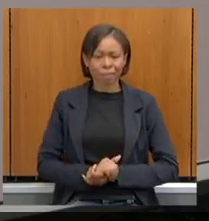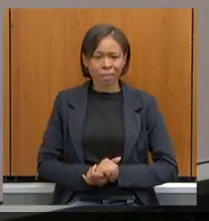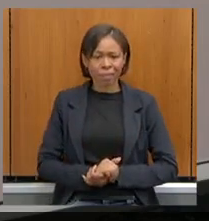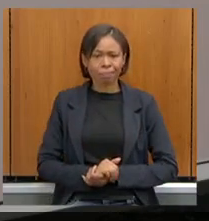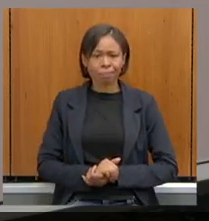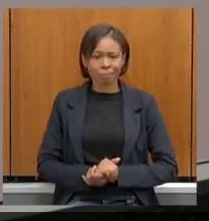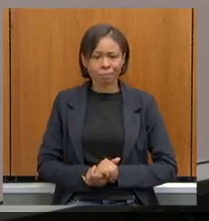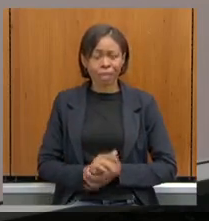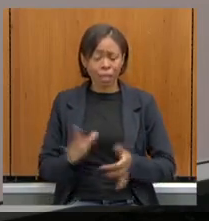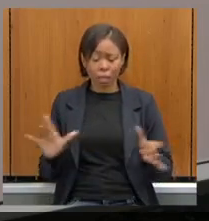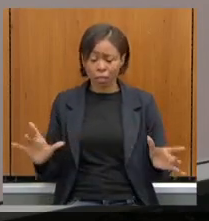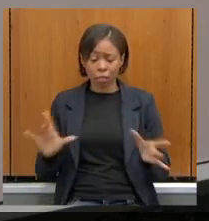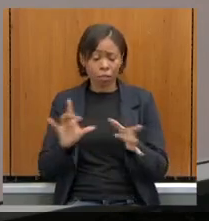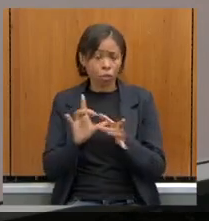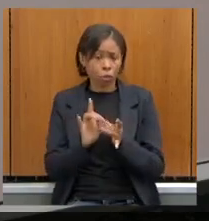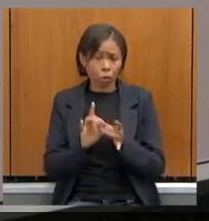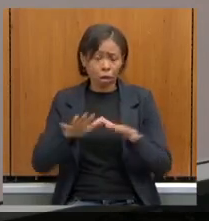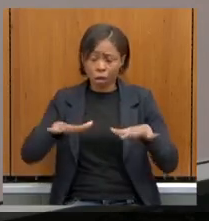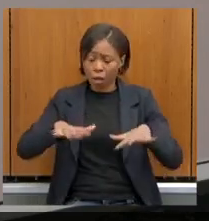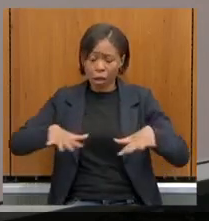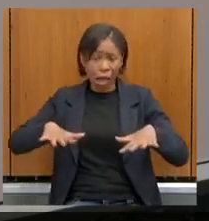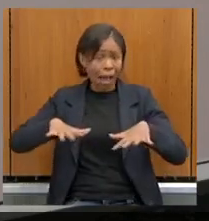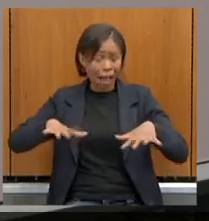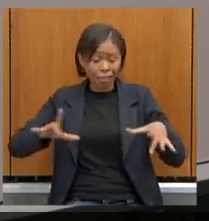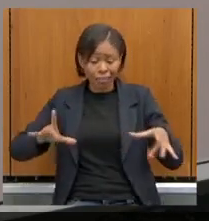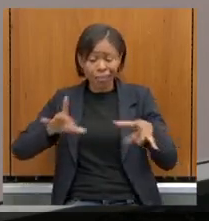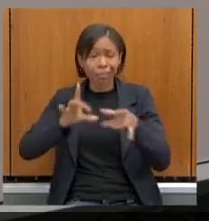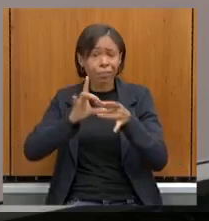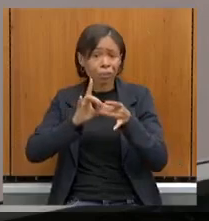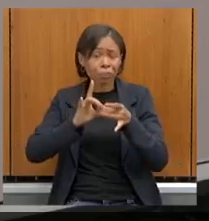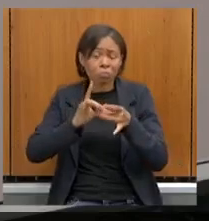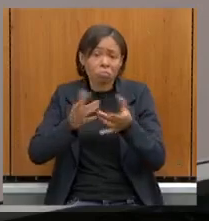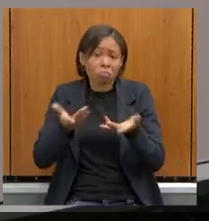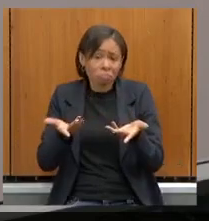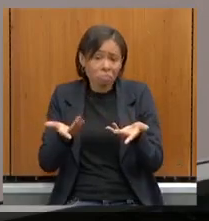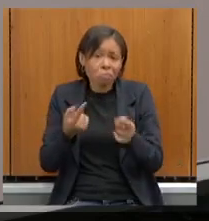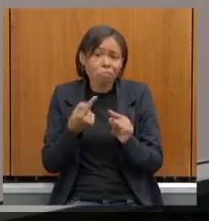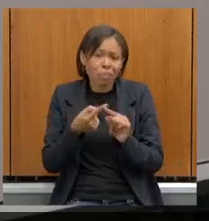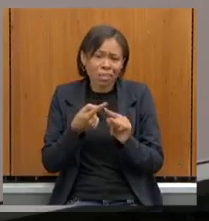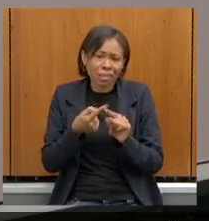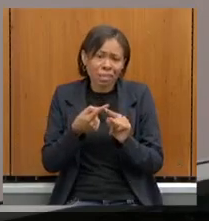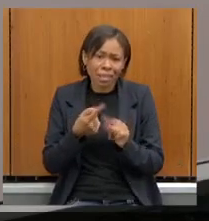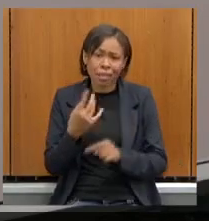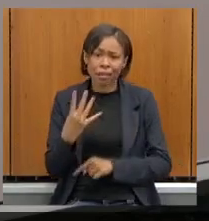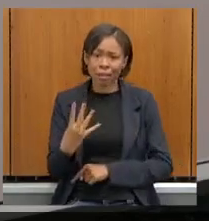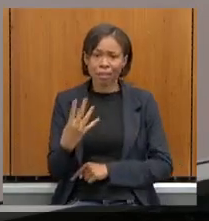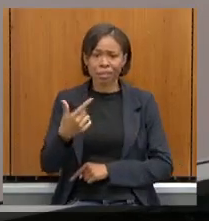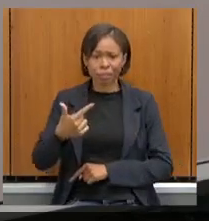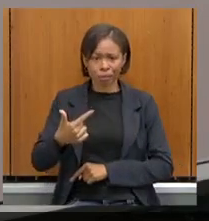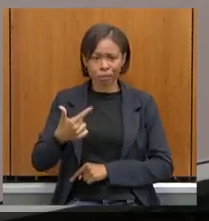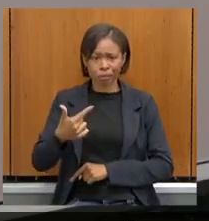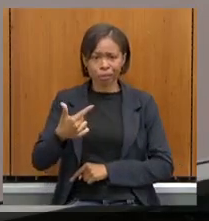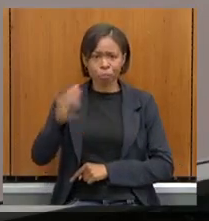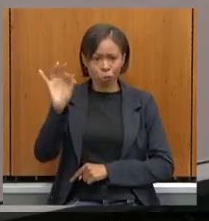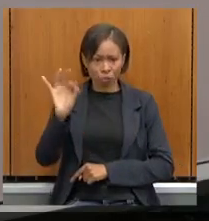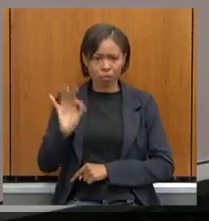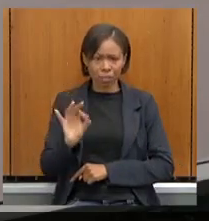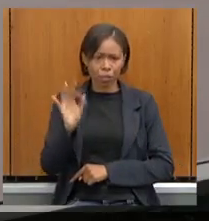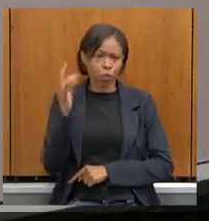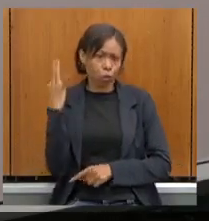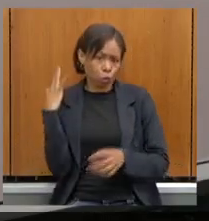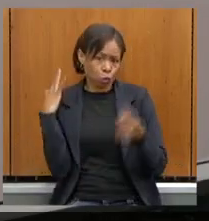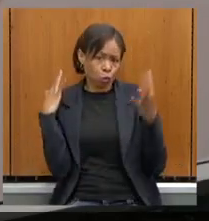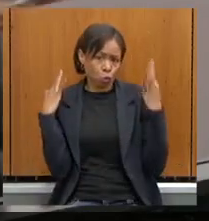une os dois setores por uma razão muito simples. 42% do turismo que se faz em Minas